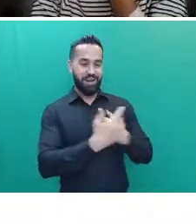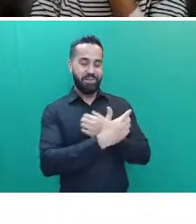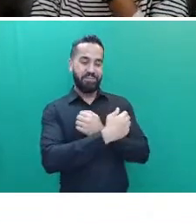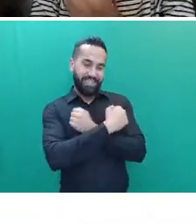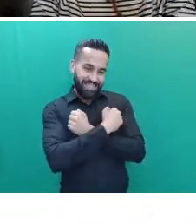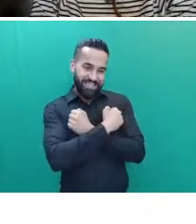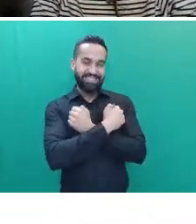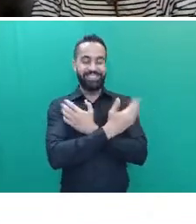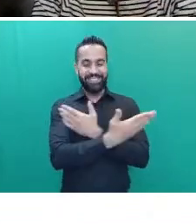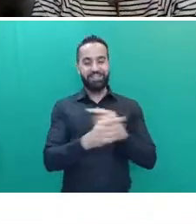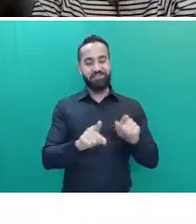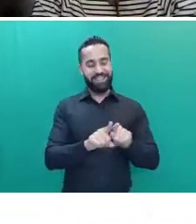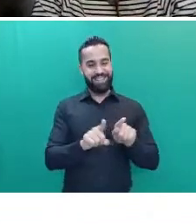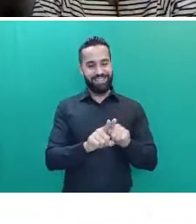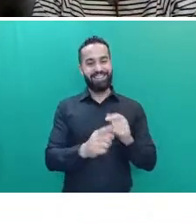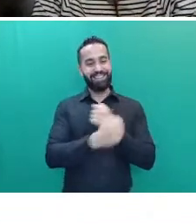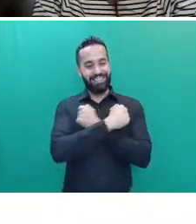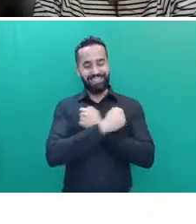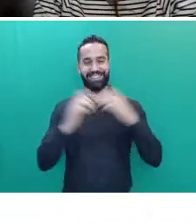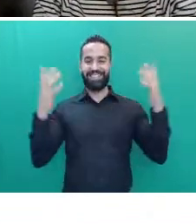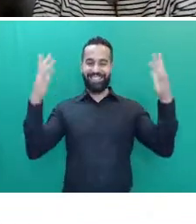beijinho. A doutora.